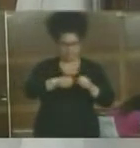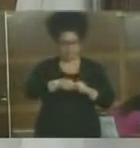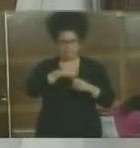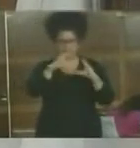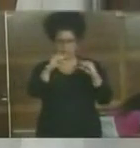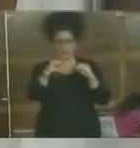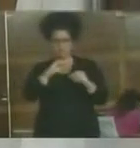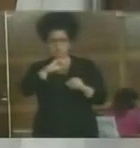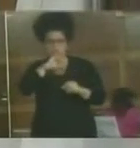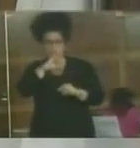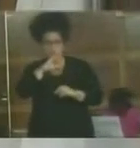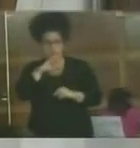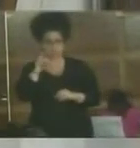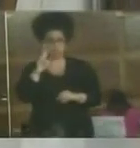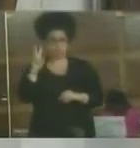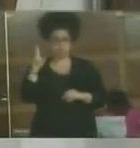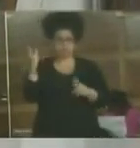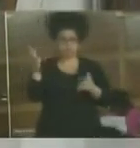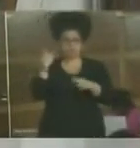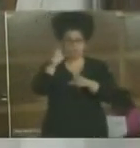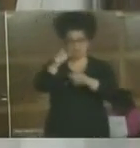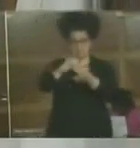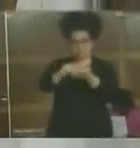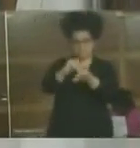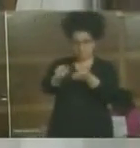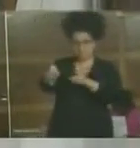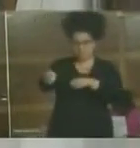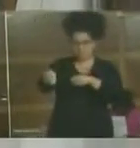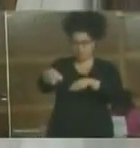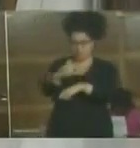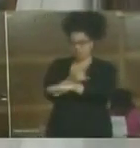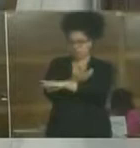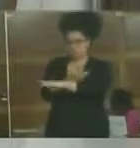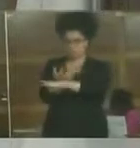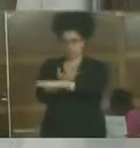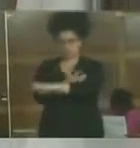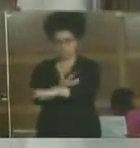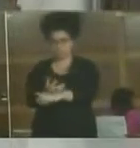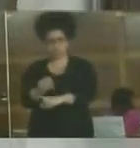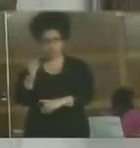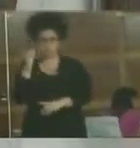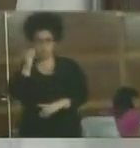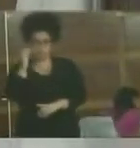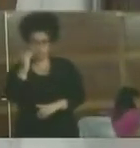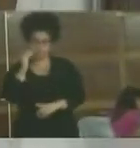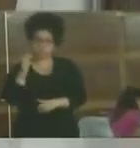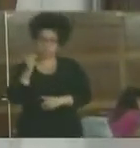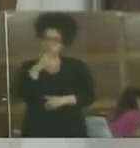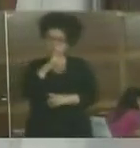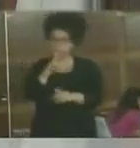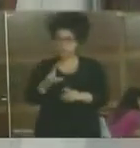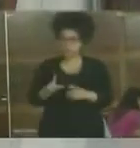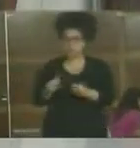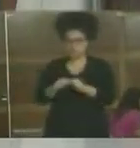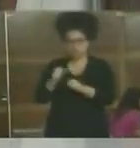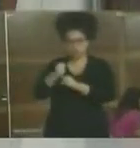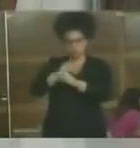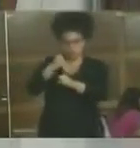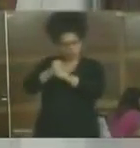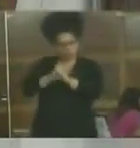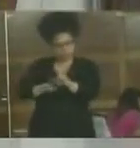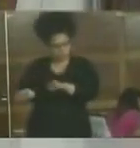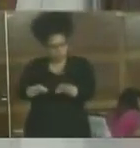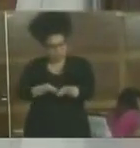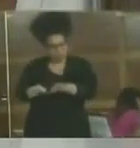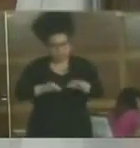de Parques e Jardins, fez um trabalho brilhante, claro que eu espero que ainda tenha revitalização, né, que seja mais bonito, mas